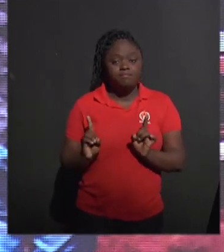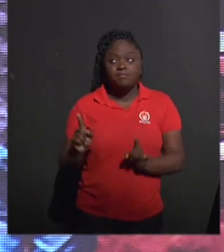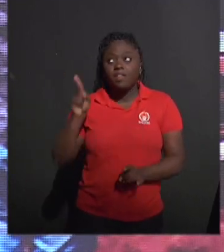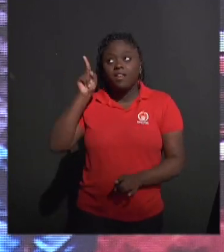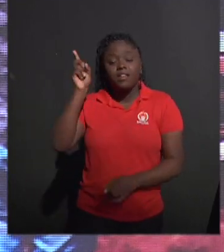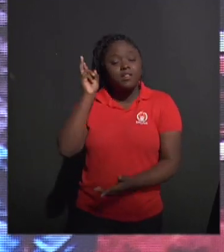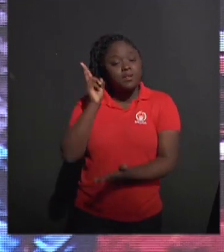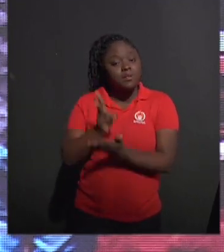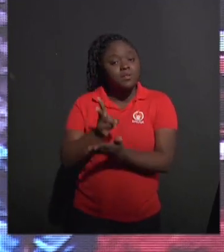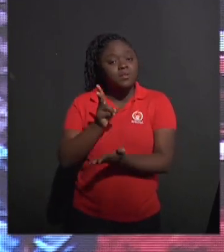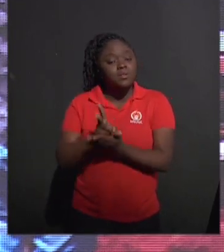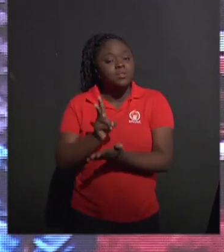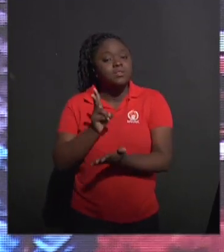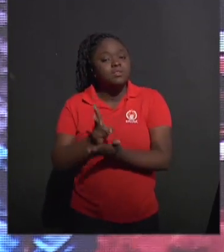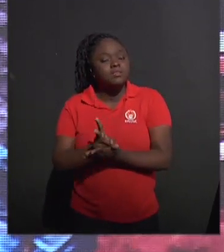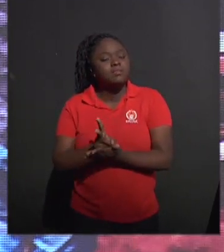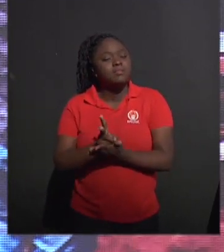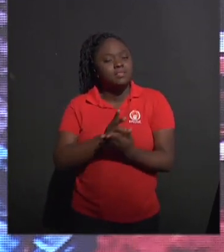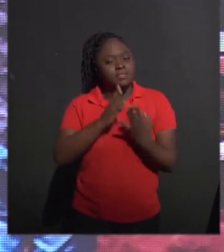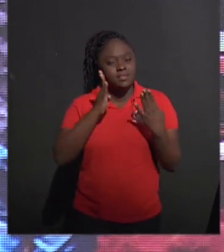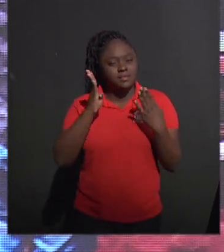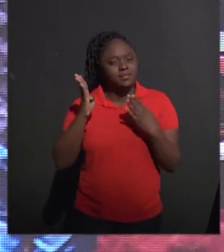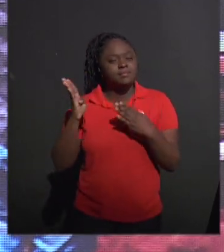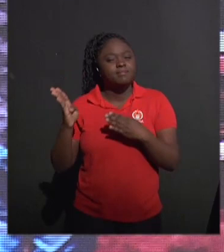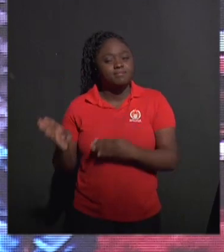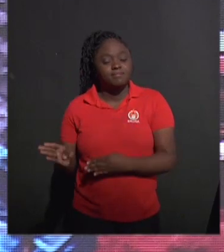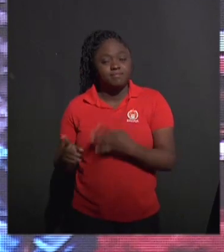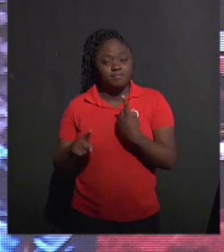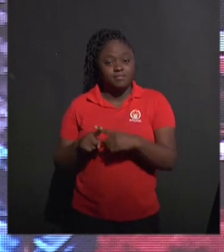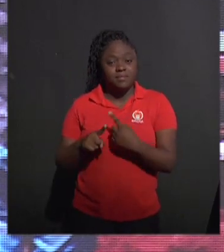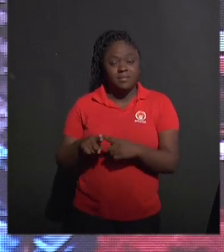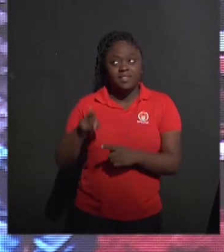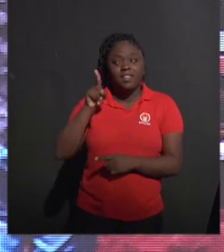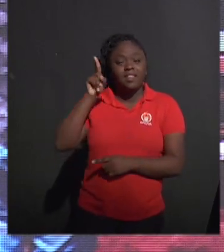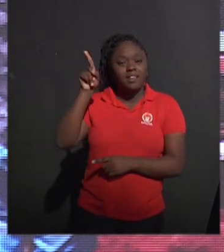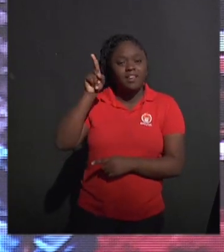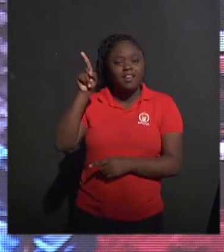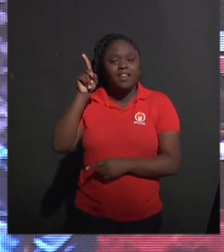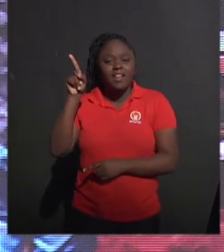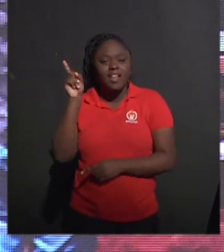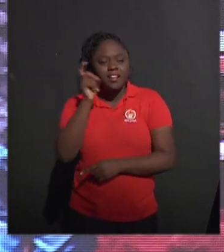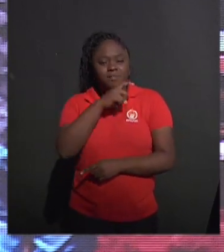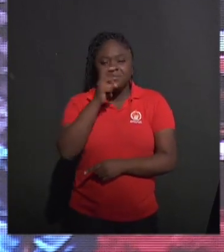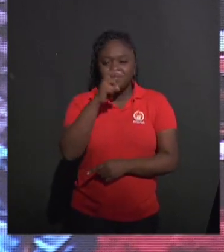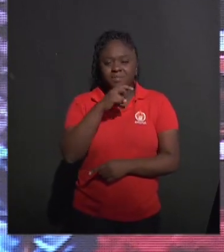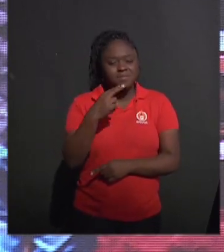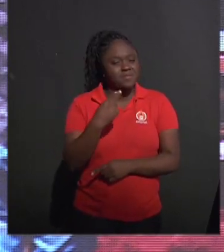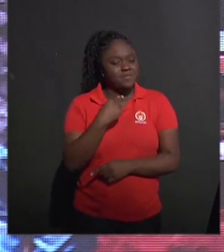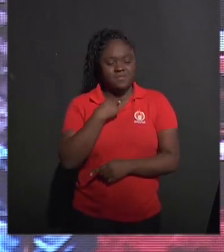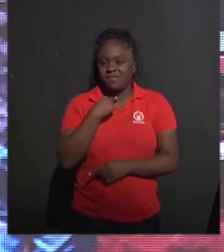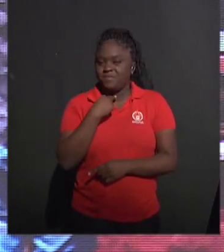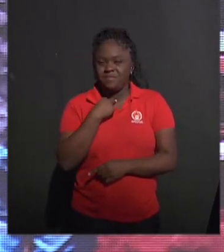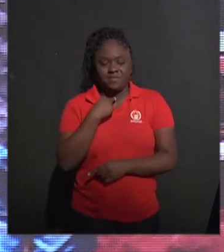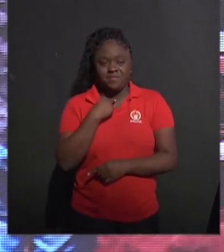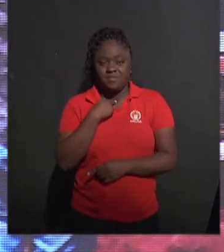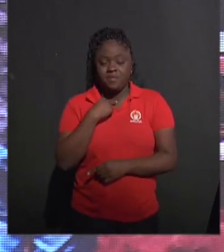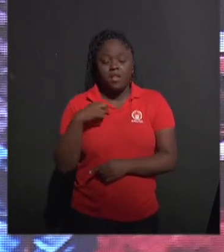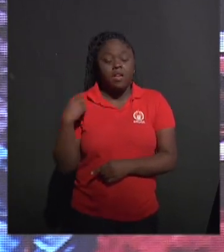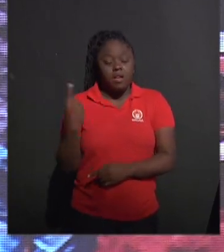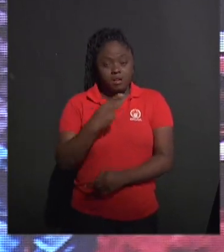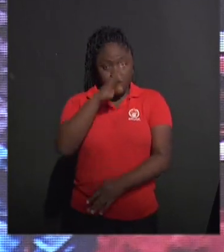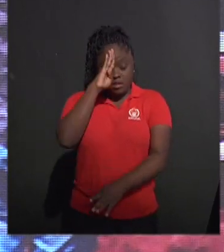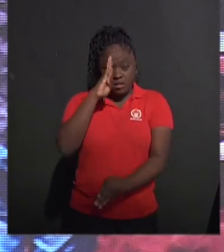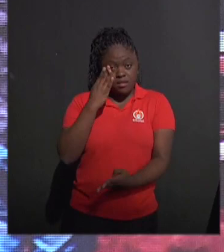Ele permanece fiel, porque Ele não pode negar-se a si mesmo. Nós